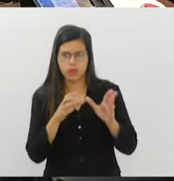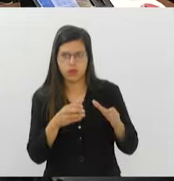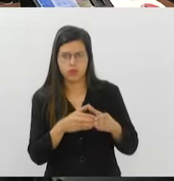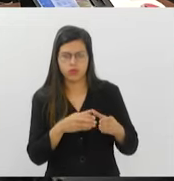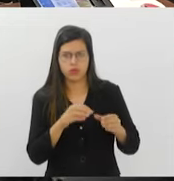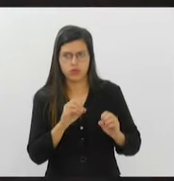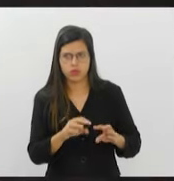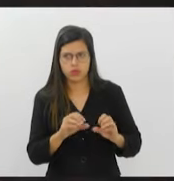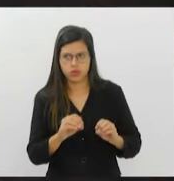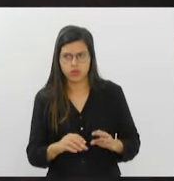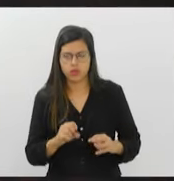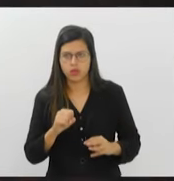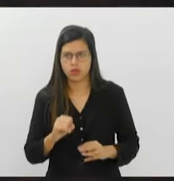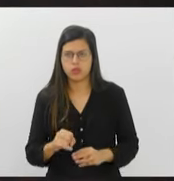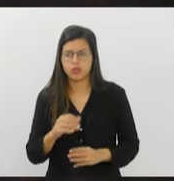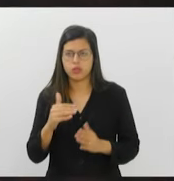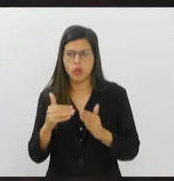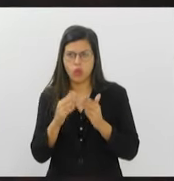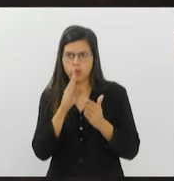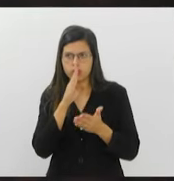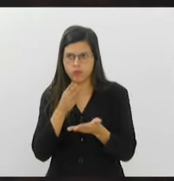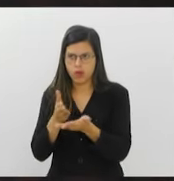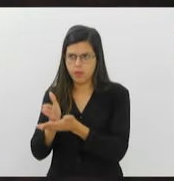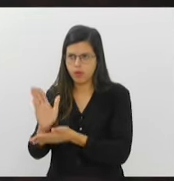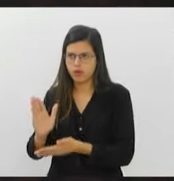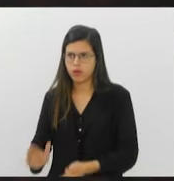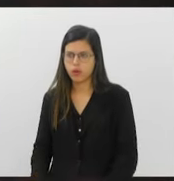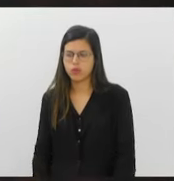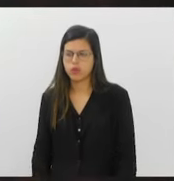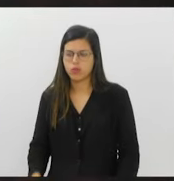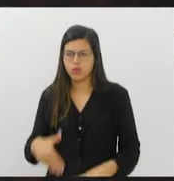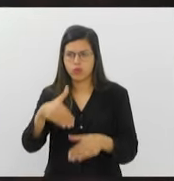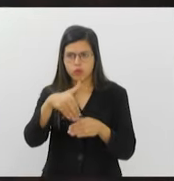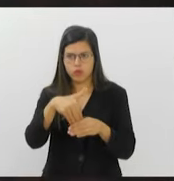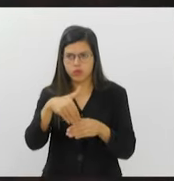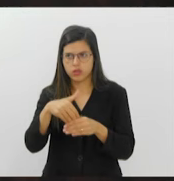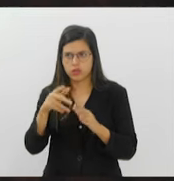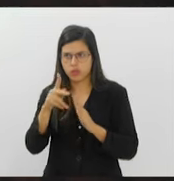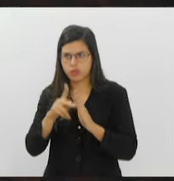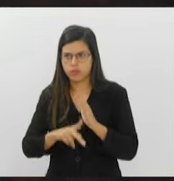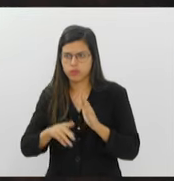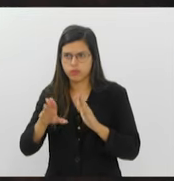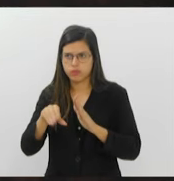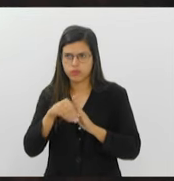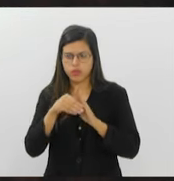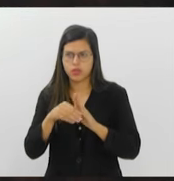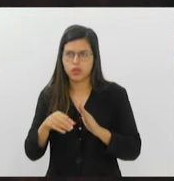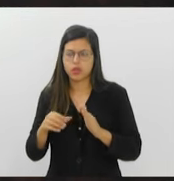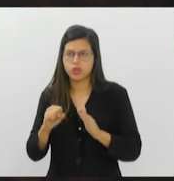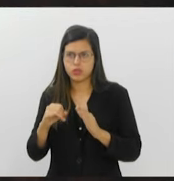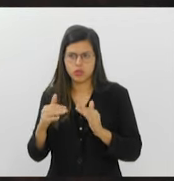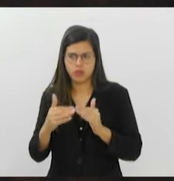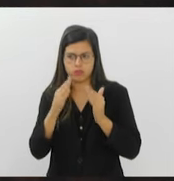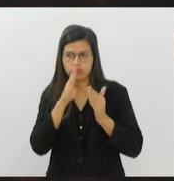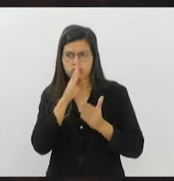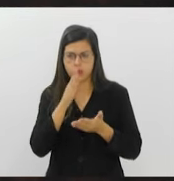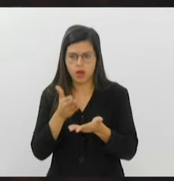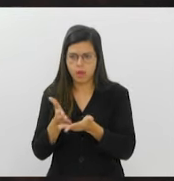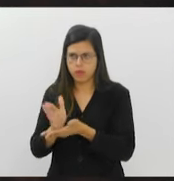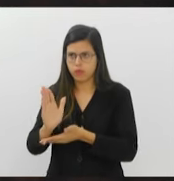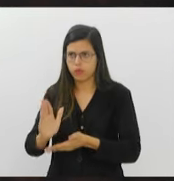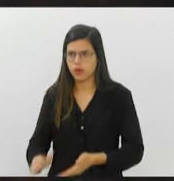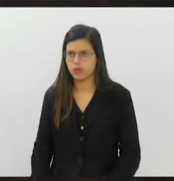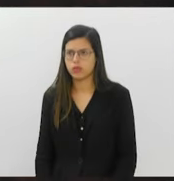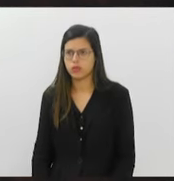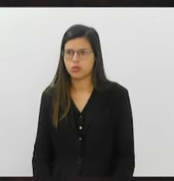Educação. Os senhores que aprovam, permaneçam como estão. Aprovado. Em votação, o projeto assim emendado. Os senhores que aprovam, permaneçam como estão.